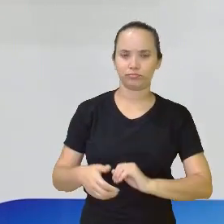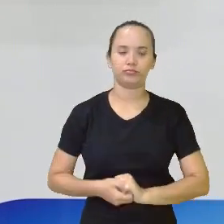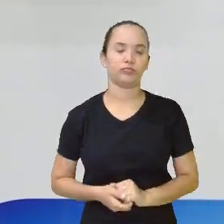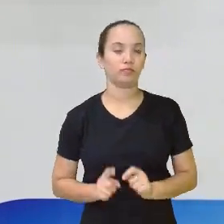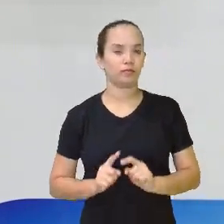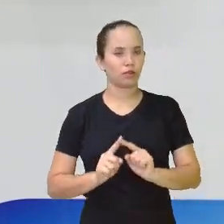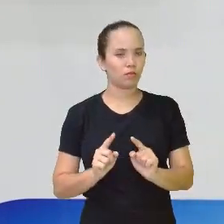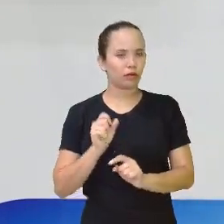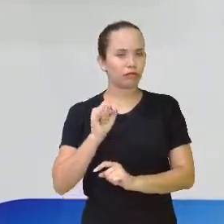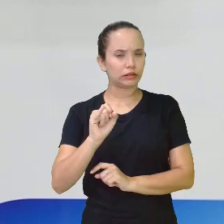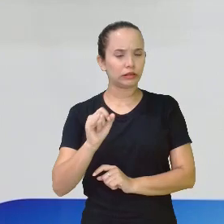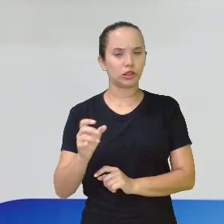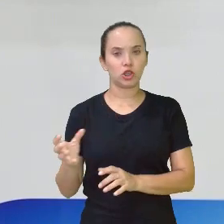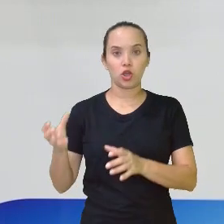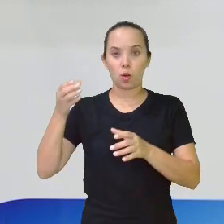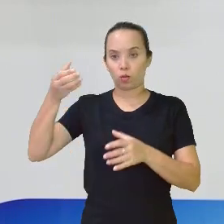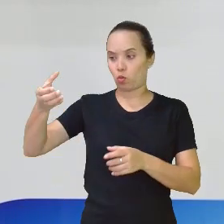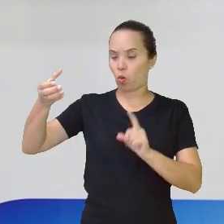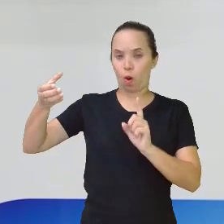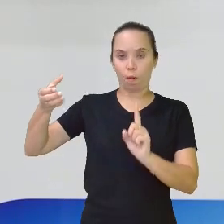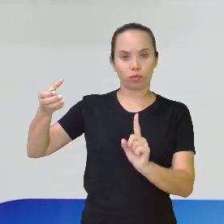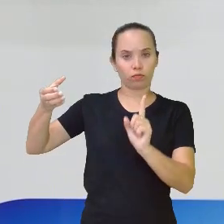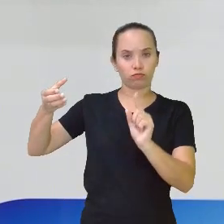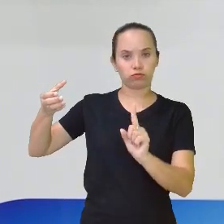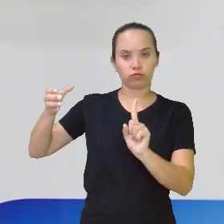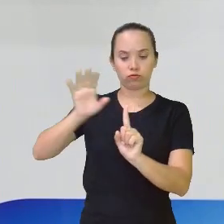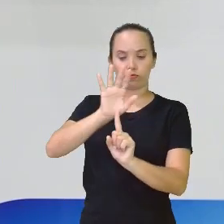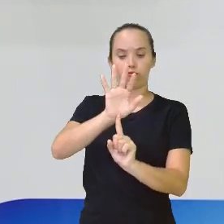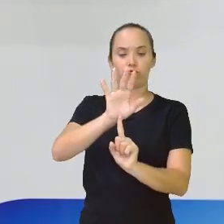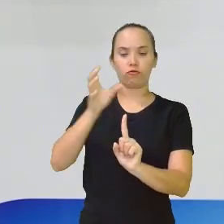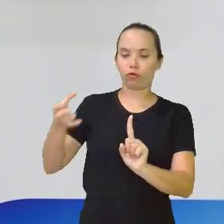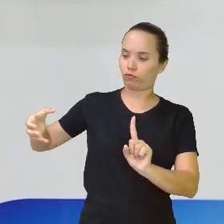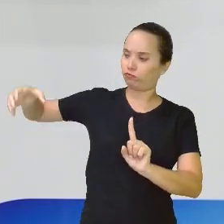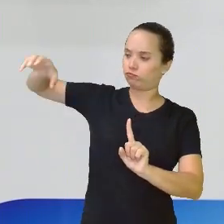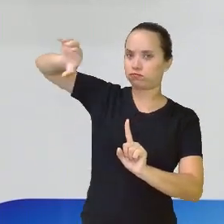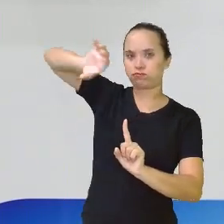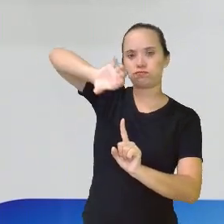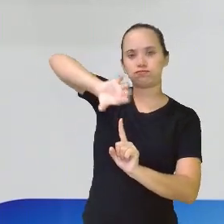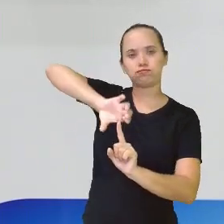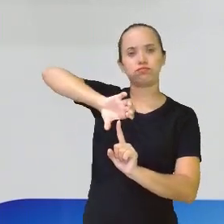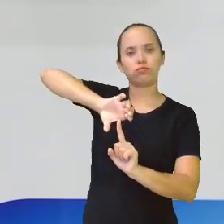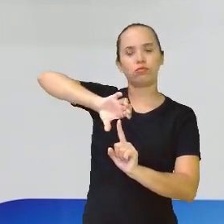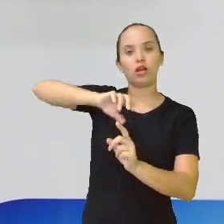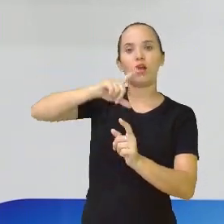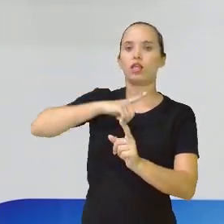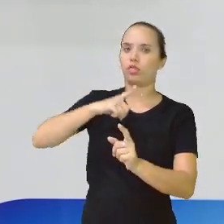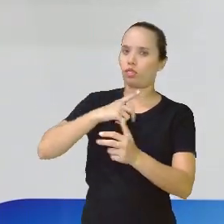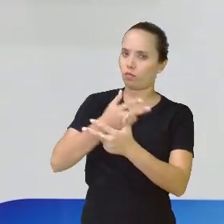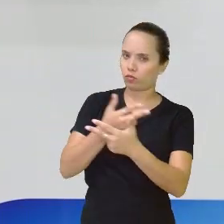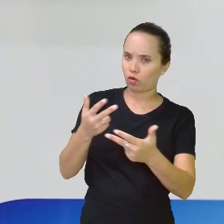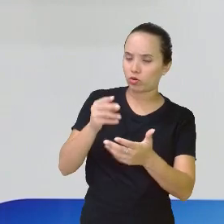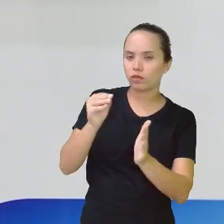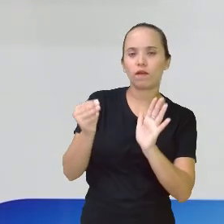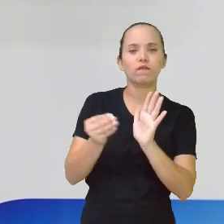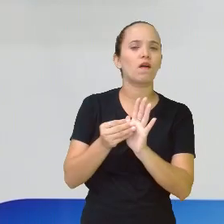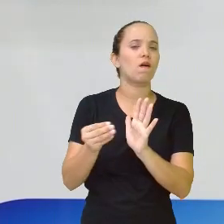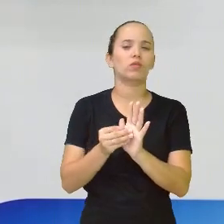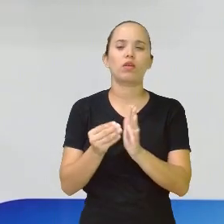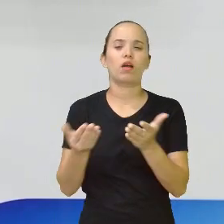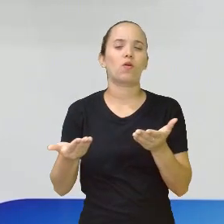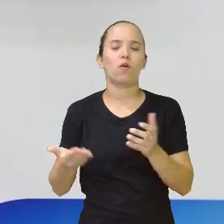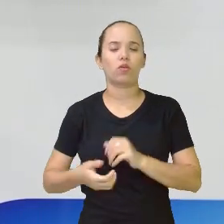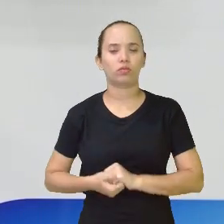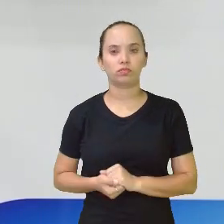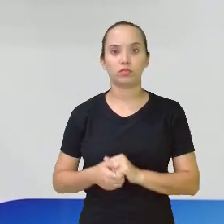um copo em cima, vai ter um dos elementos aí que vai faltar. E aí, naturalmente, em